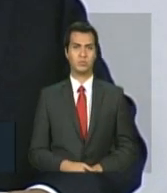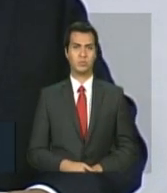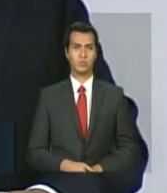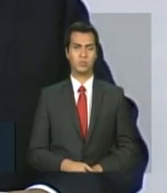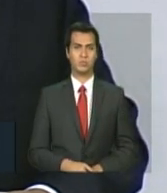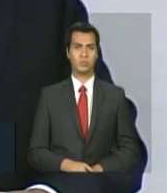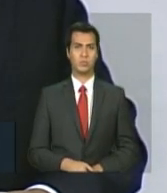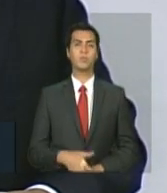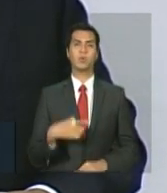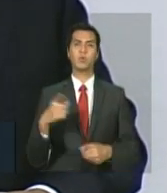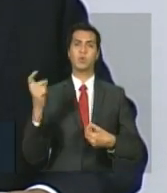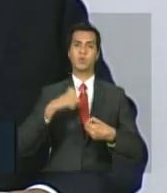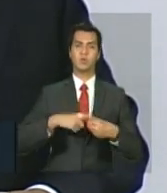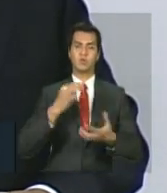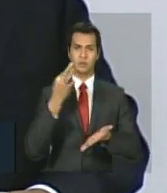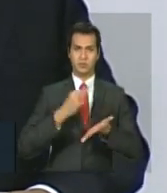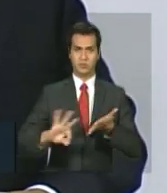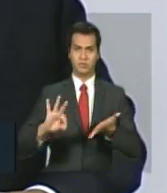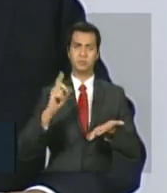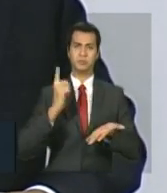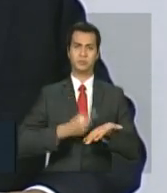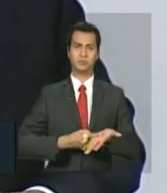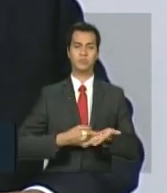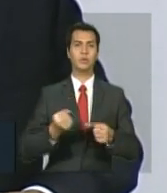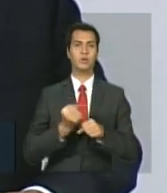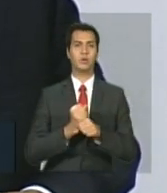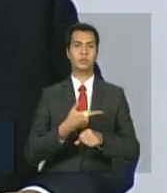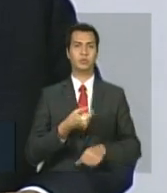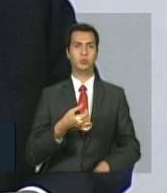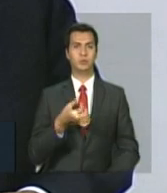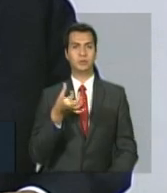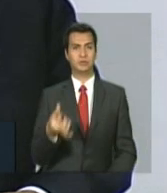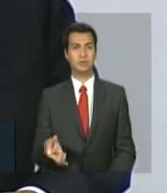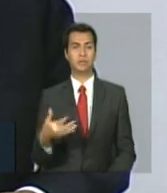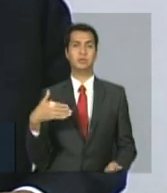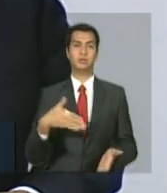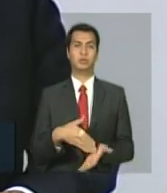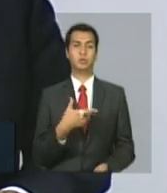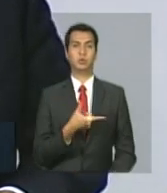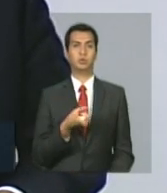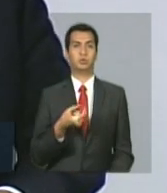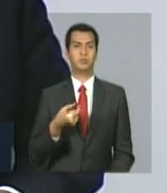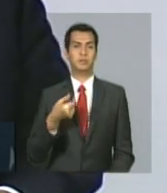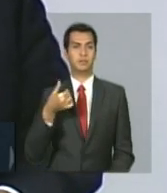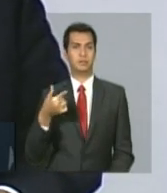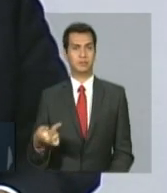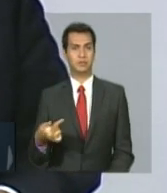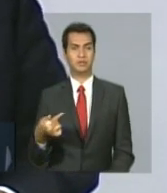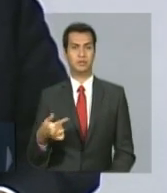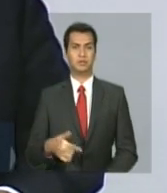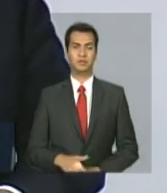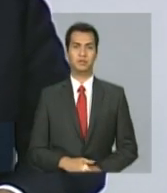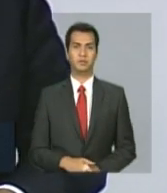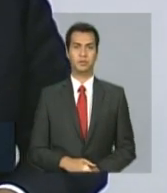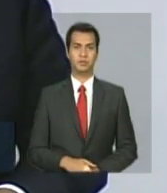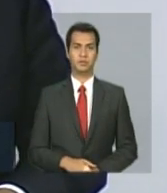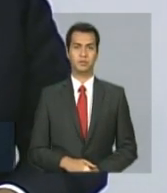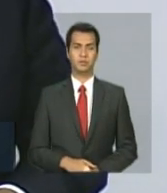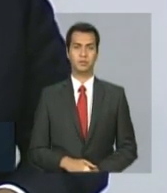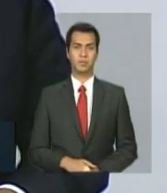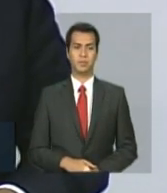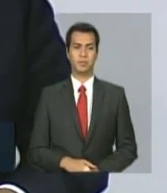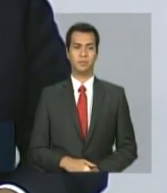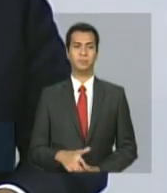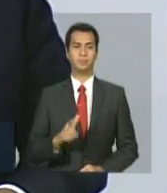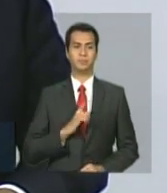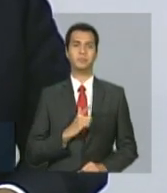Convênios foram assinados em 2006, 2007, particularmente 2007, em que etapas de treinamento